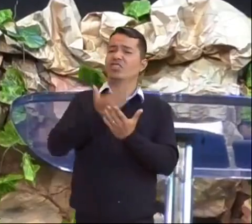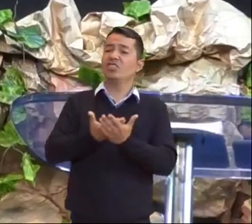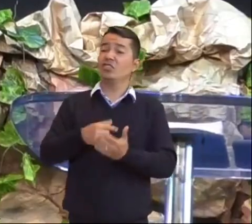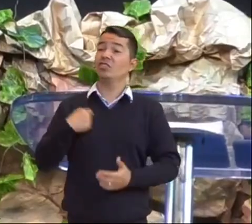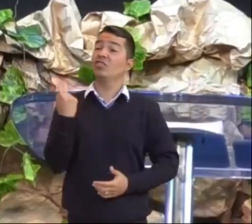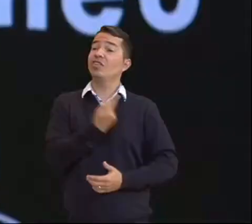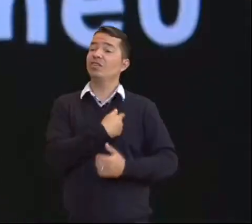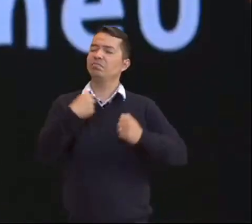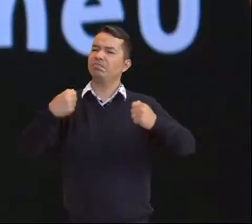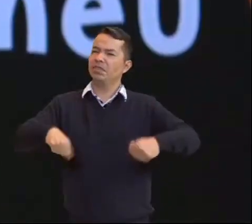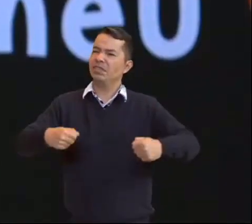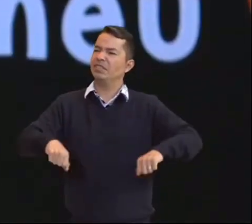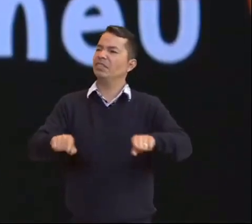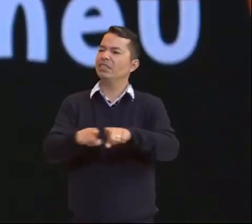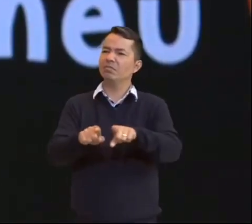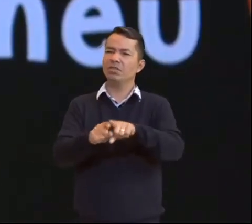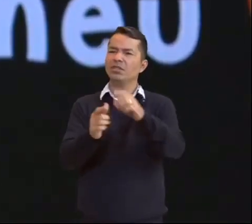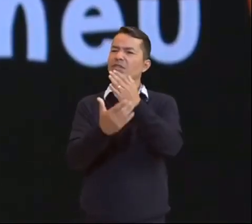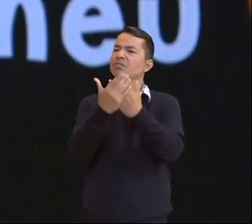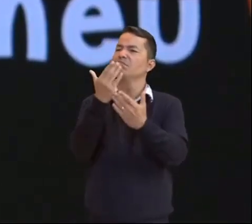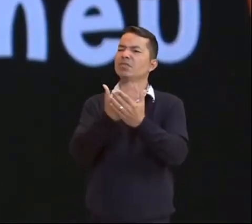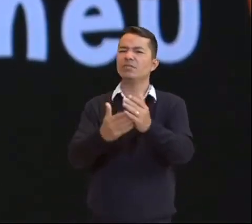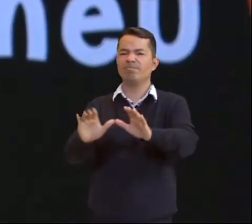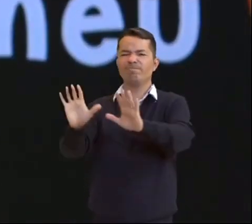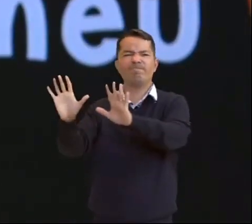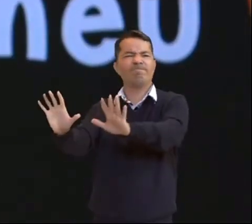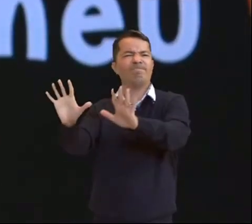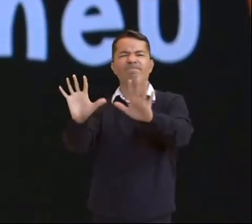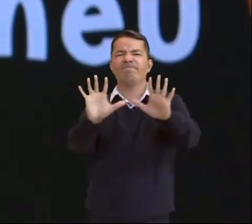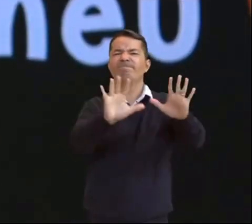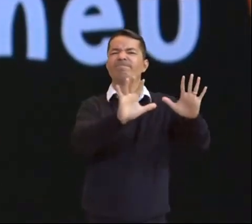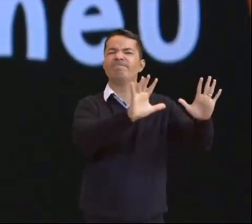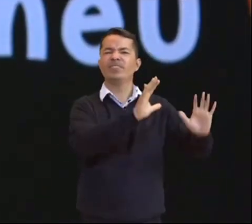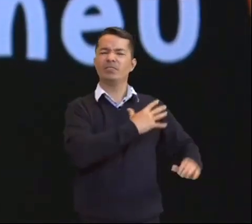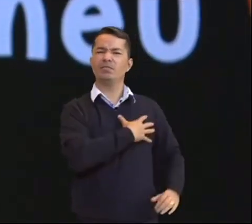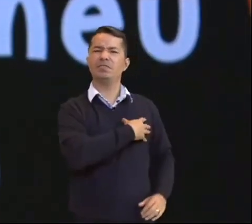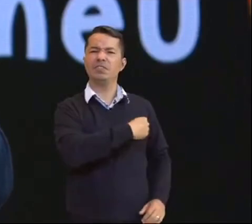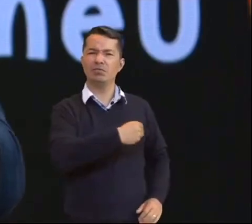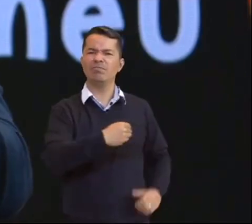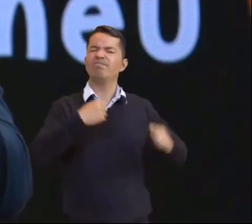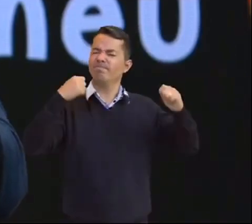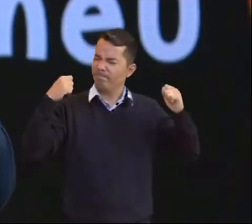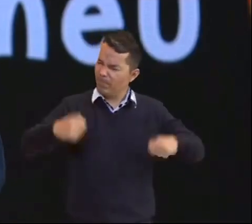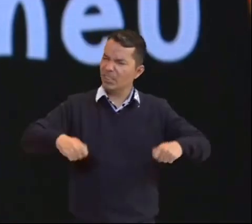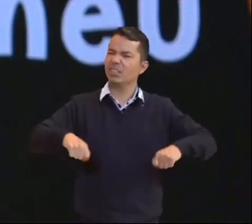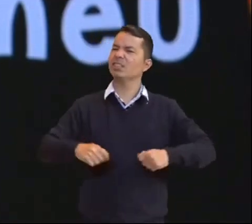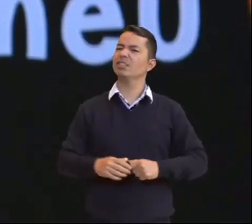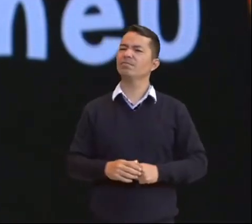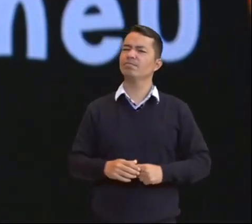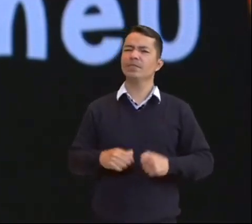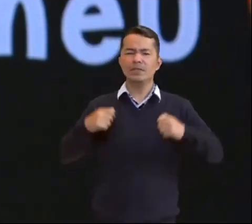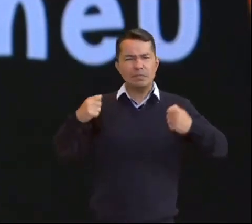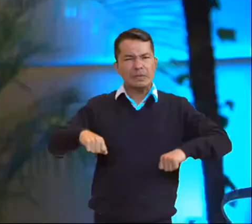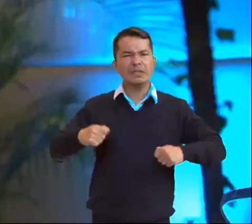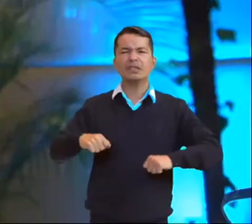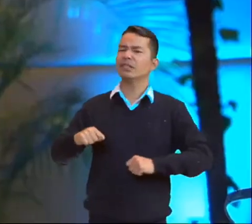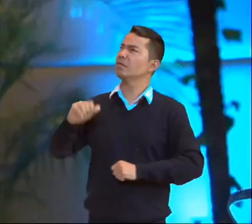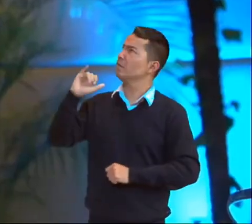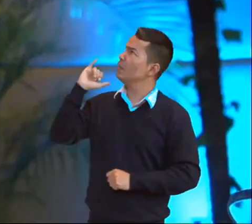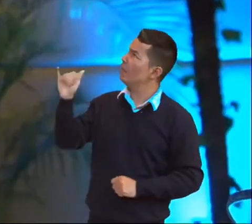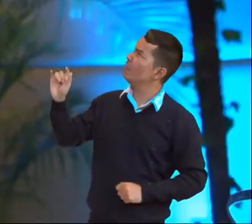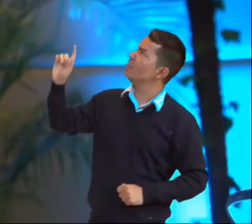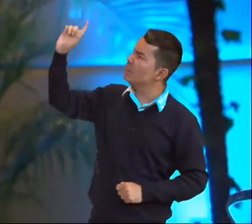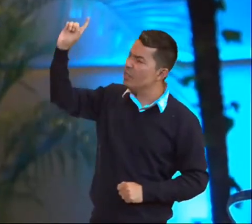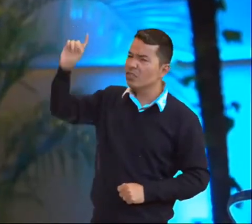Quando a gente os comissiona, declara que confia neles, que eles podem